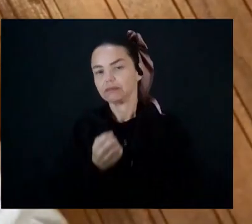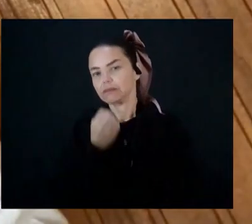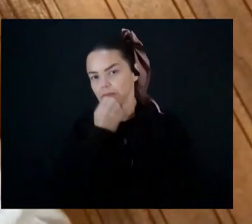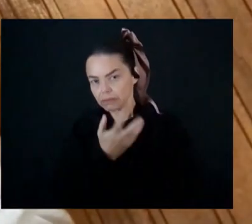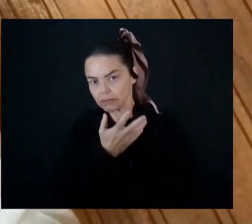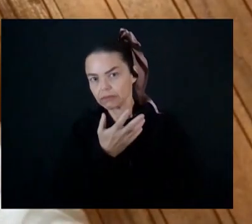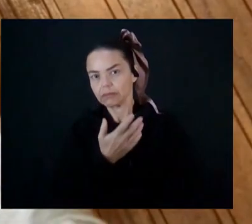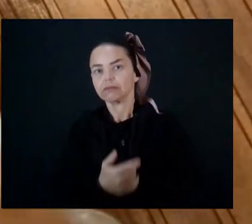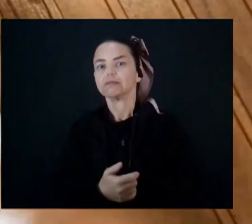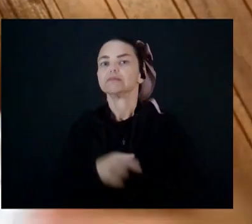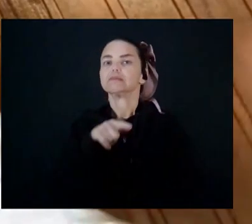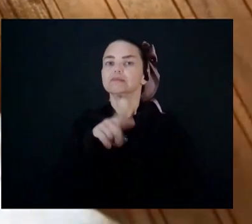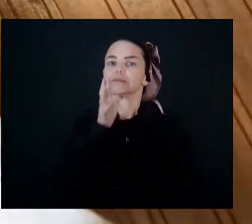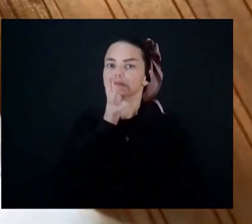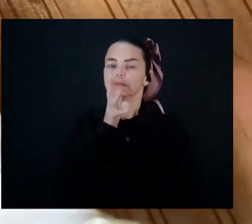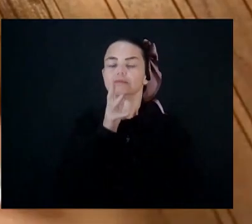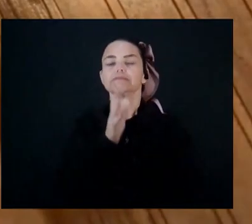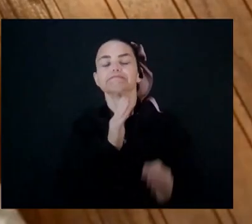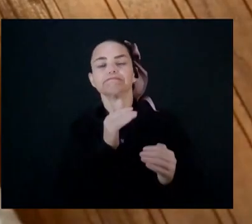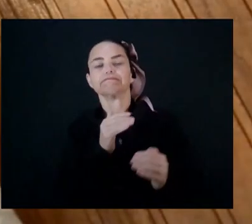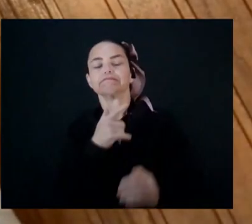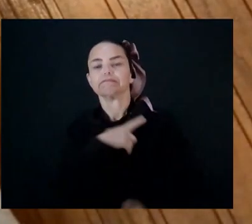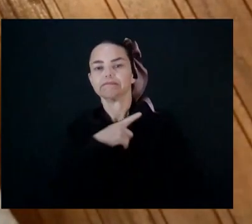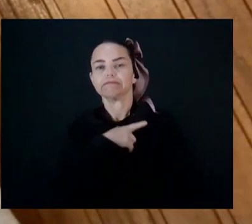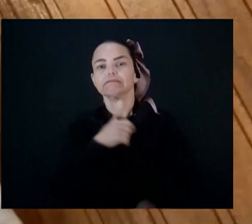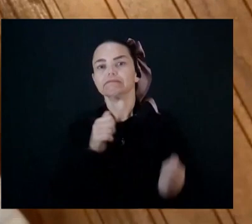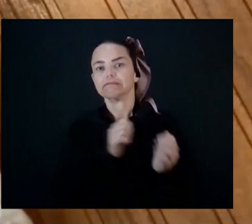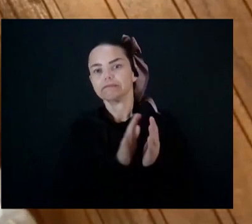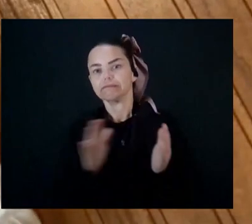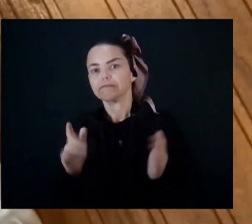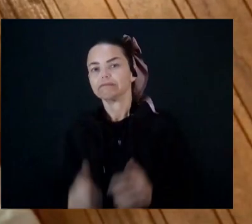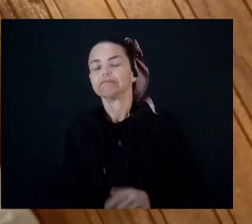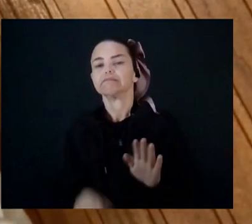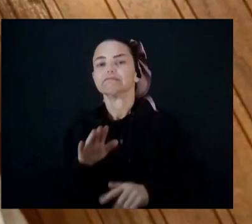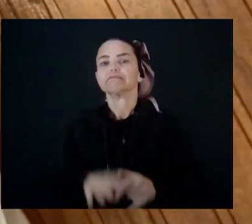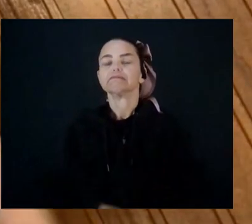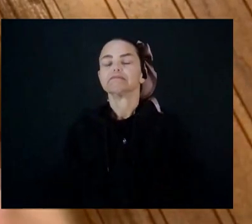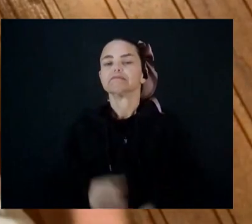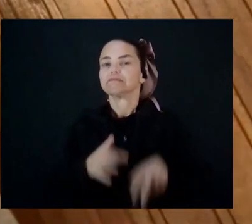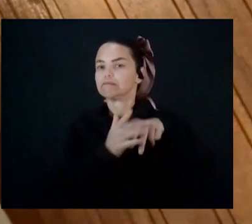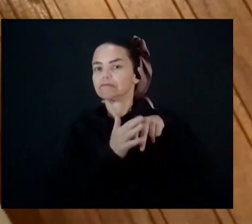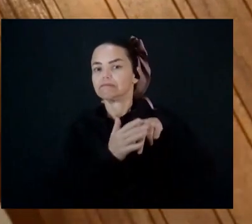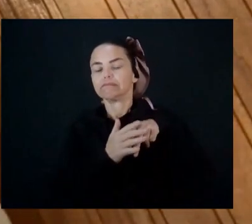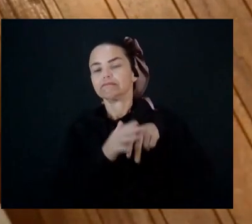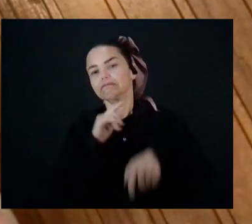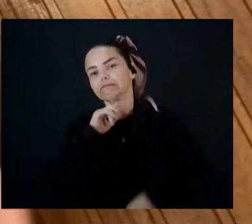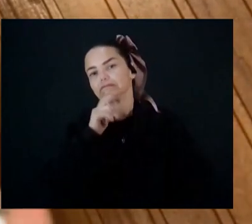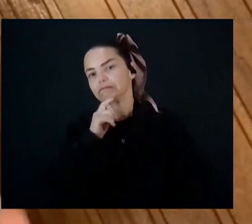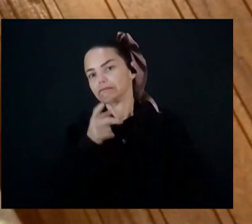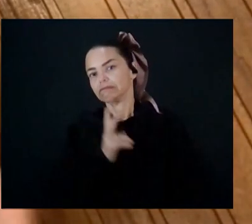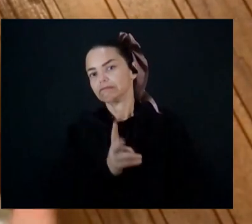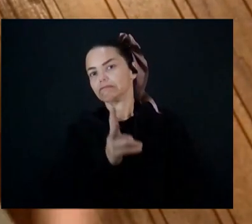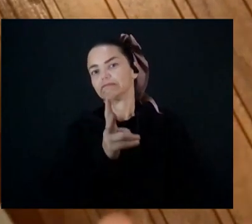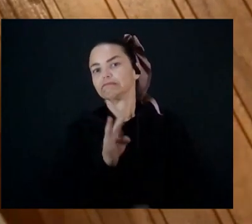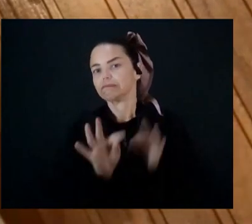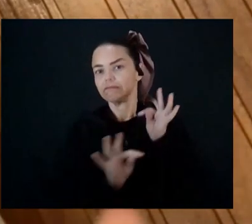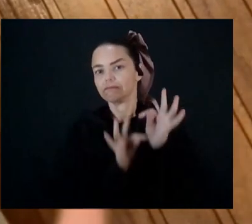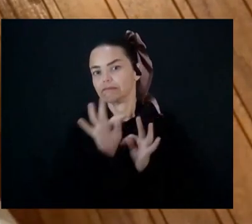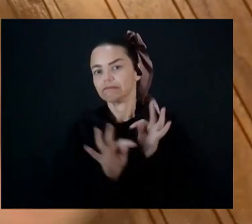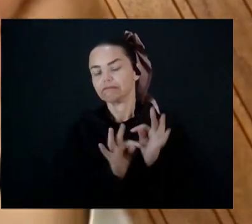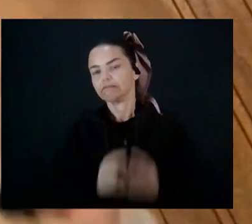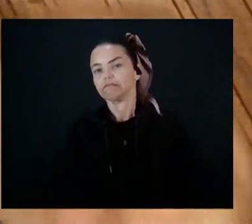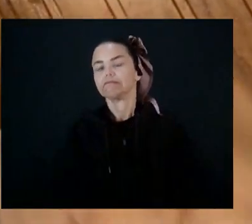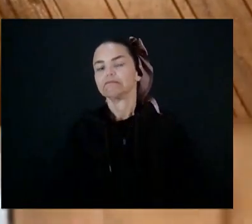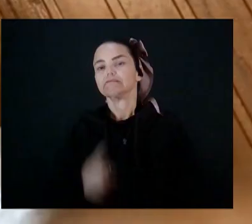vai demandar um tempo muito maior e às vezes esse paciente não consegue manter esse tratamento por conta da